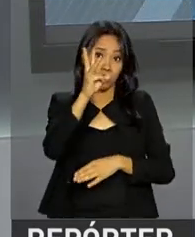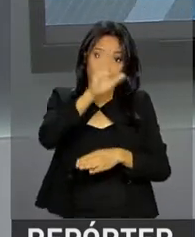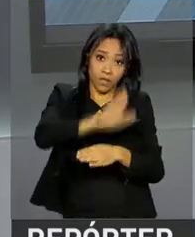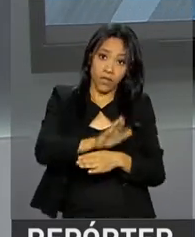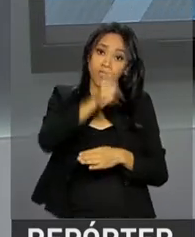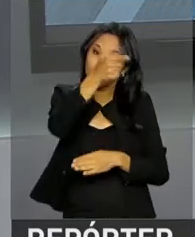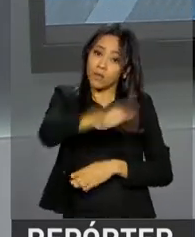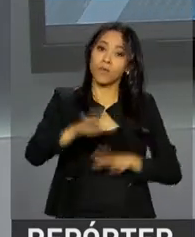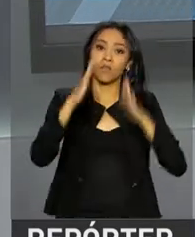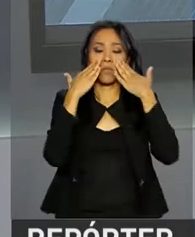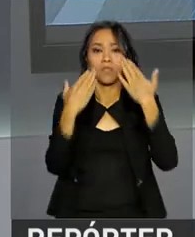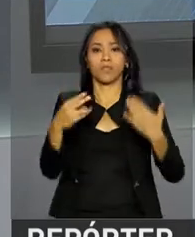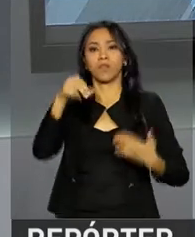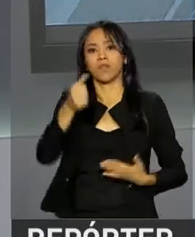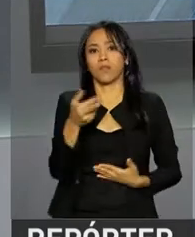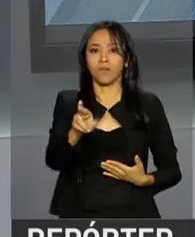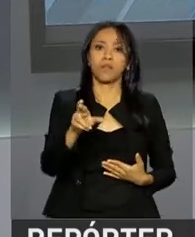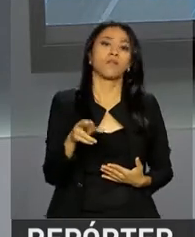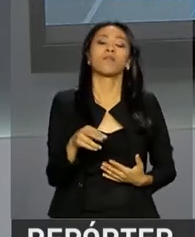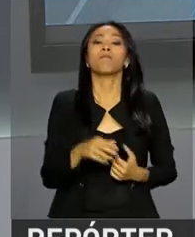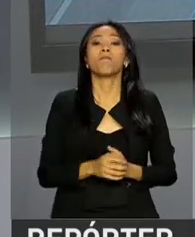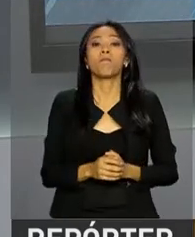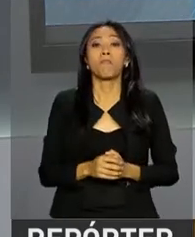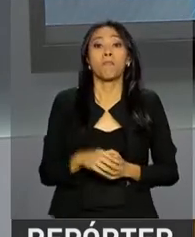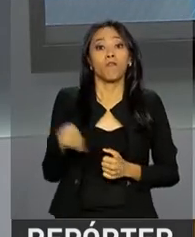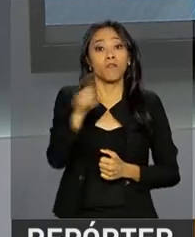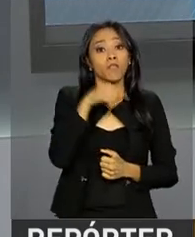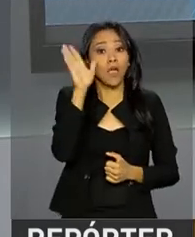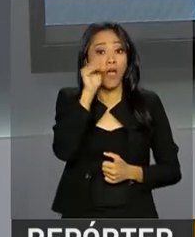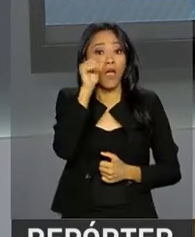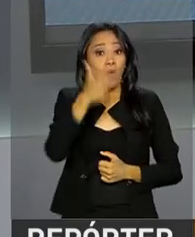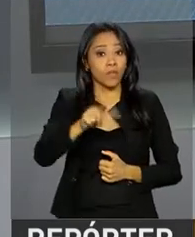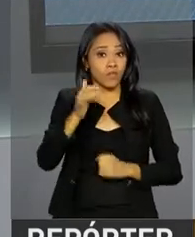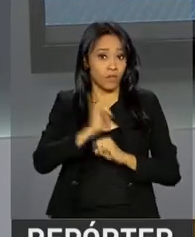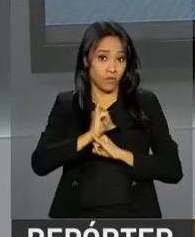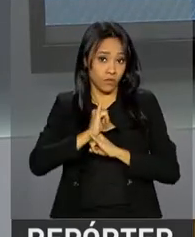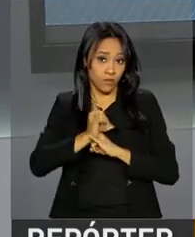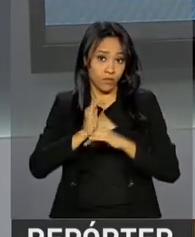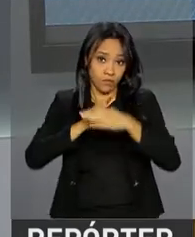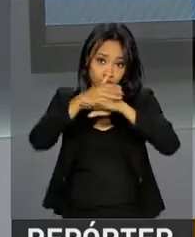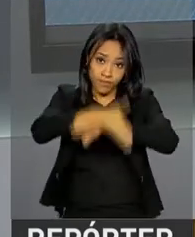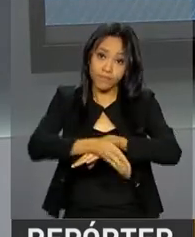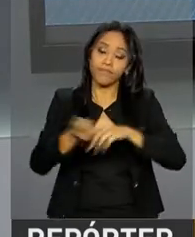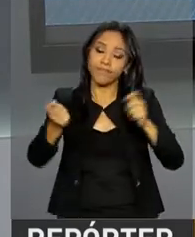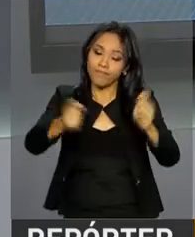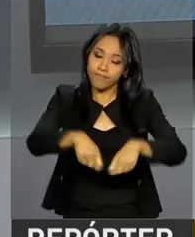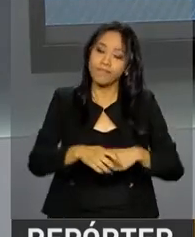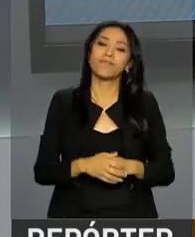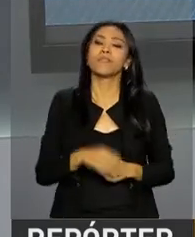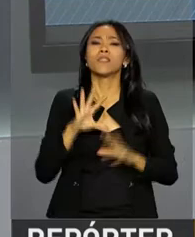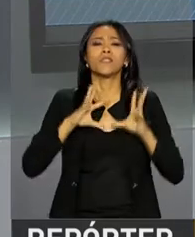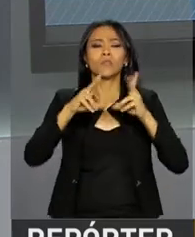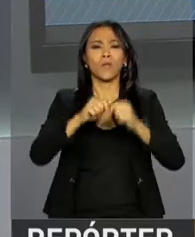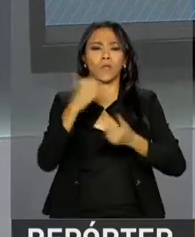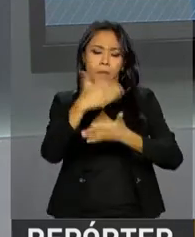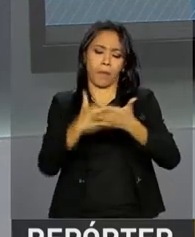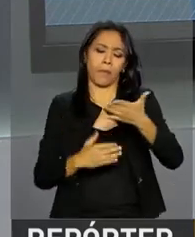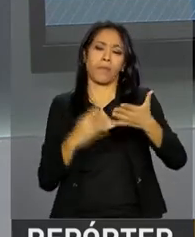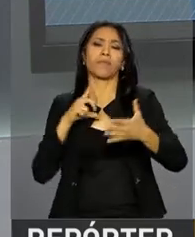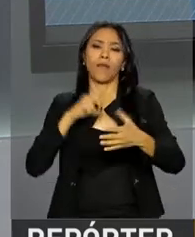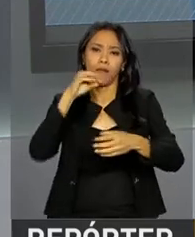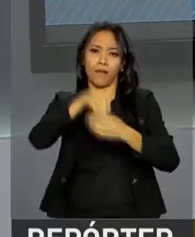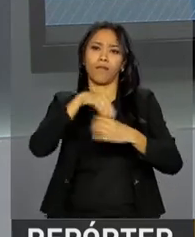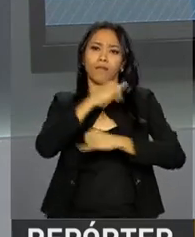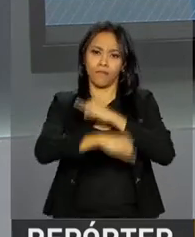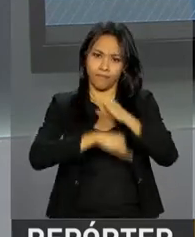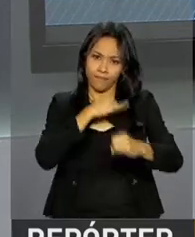15h na próxima edição do Repórter NBR. Para rever as reportagens, basta acessar o YouTube. E toda a nossa programação também